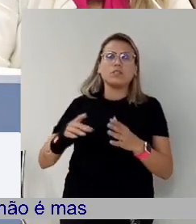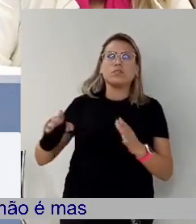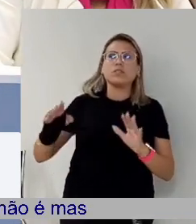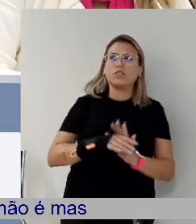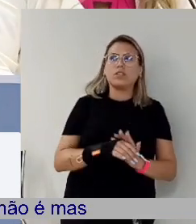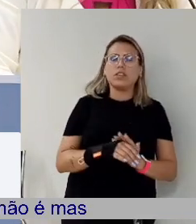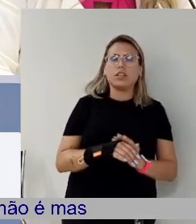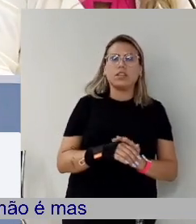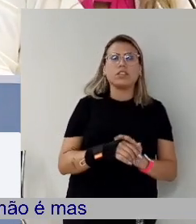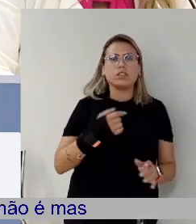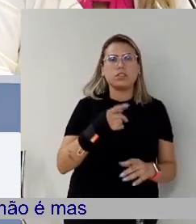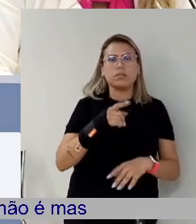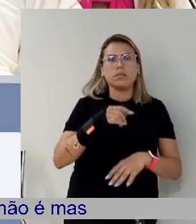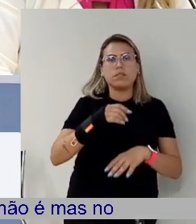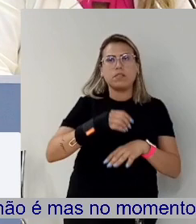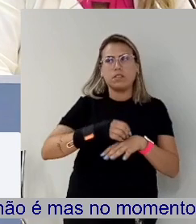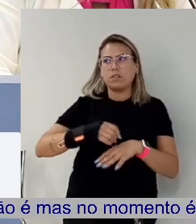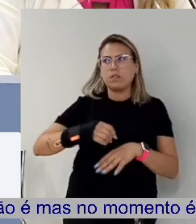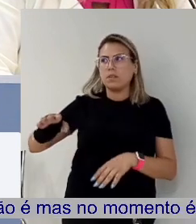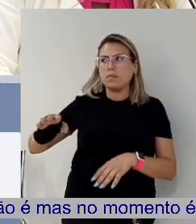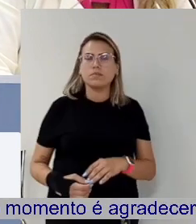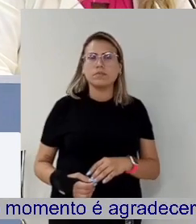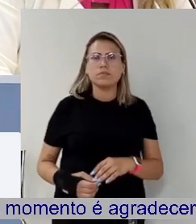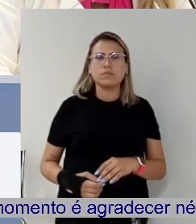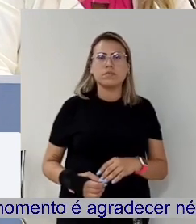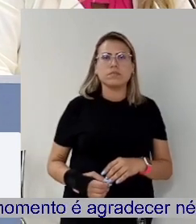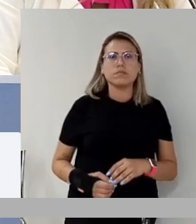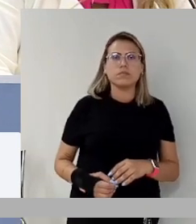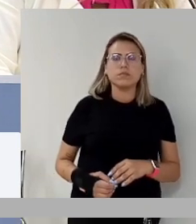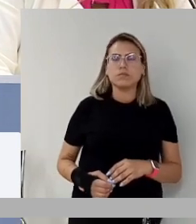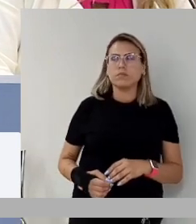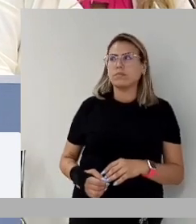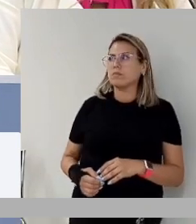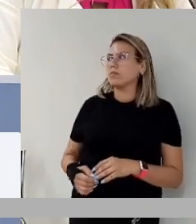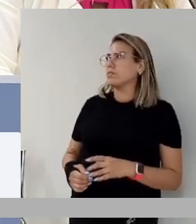repassando no momento era só isso mesmo secretário